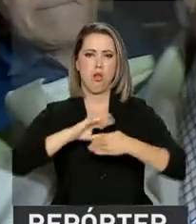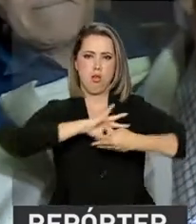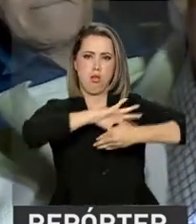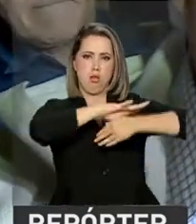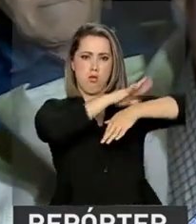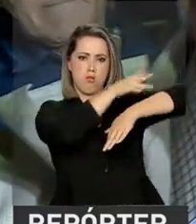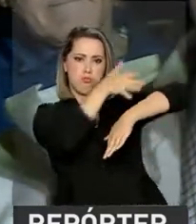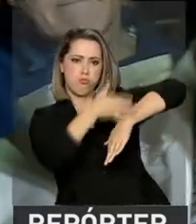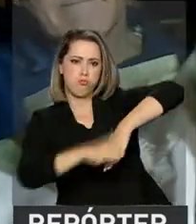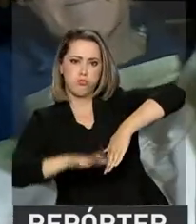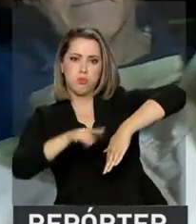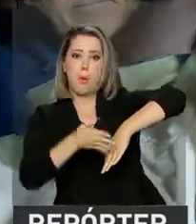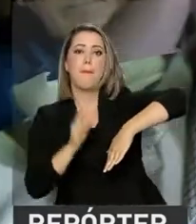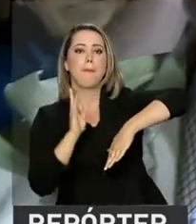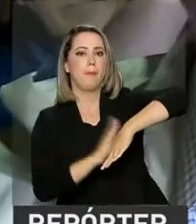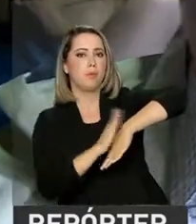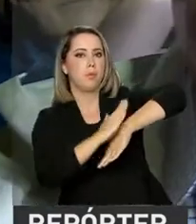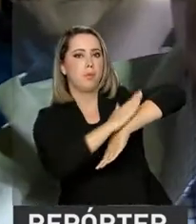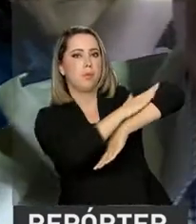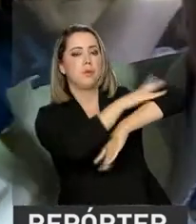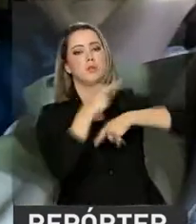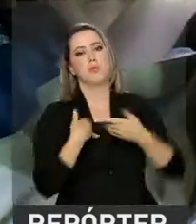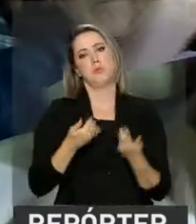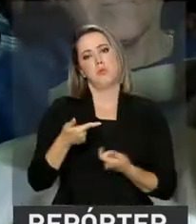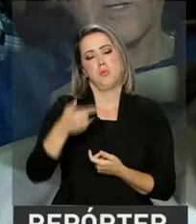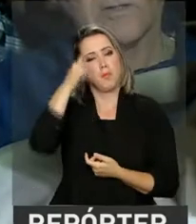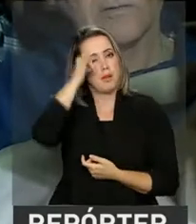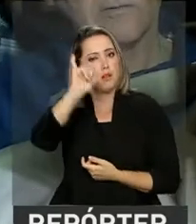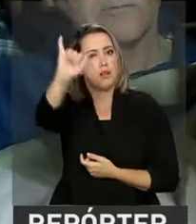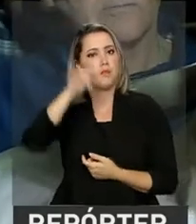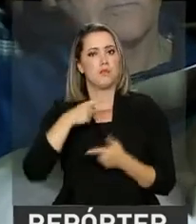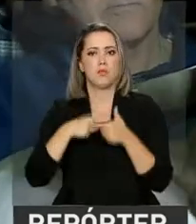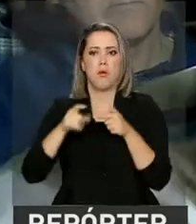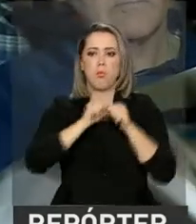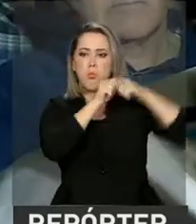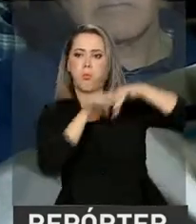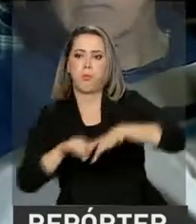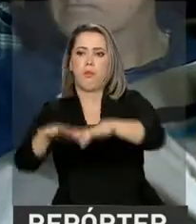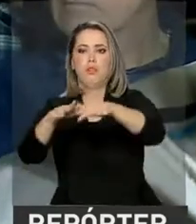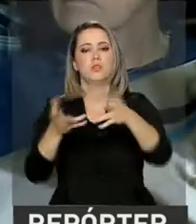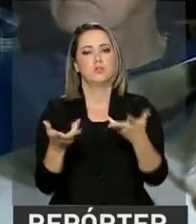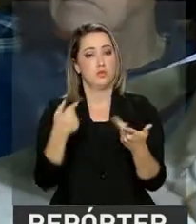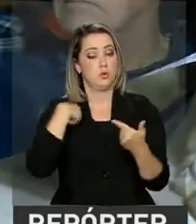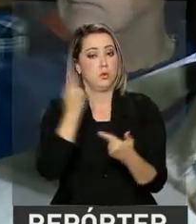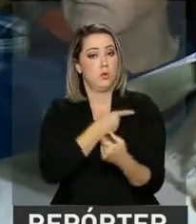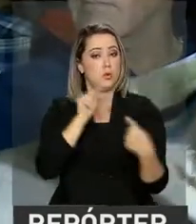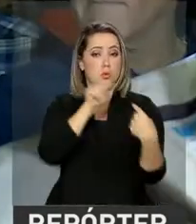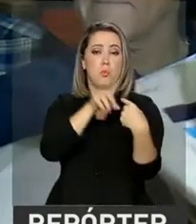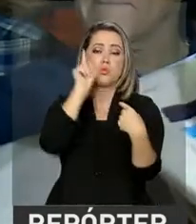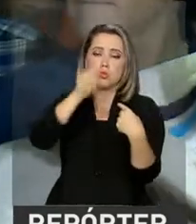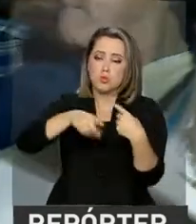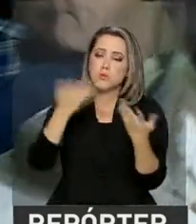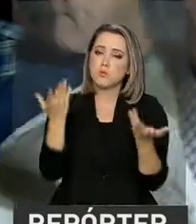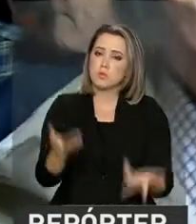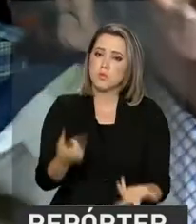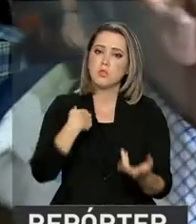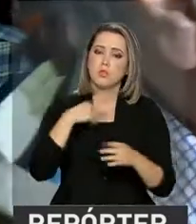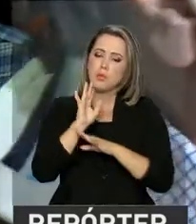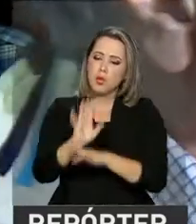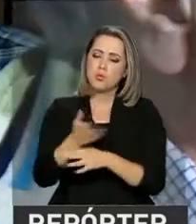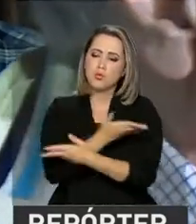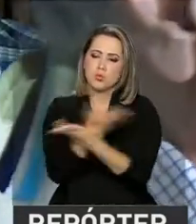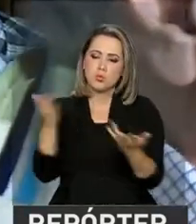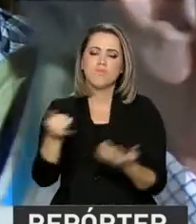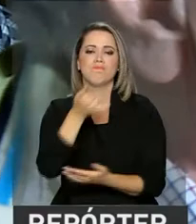deslizamentos e outros tantos eventos que possam ser levadas adiante nosso objetivo é exatamente isso também prestar solidariedade